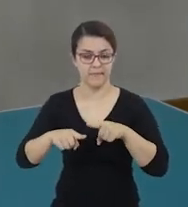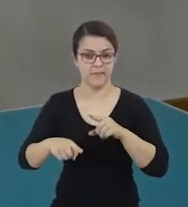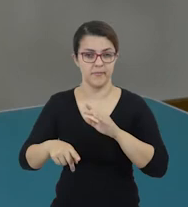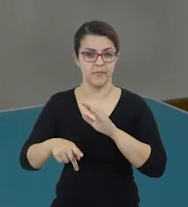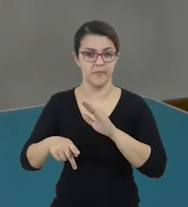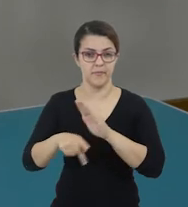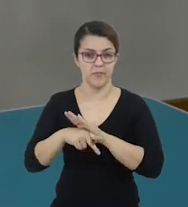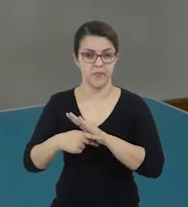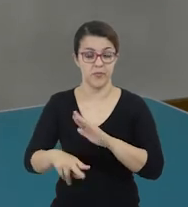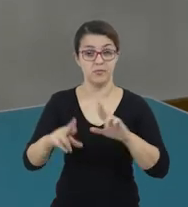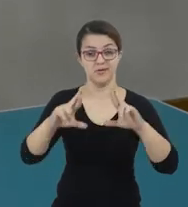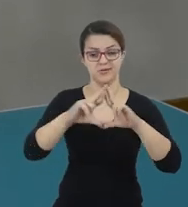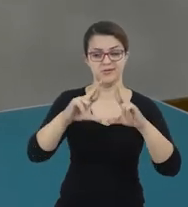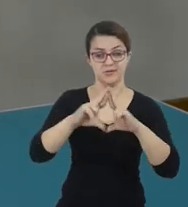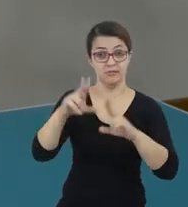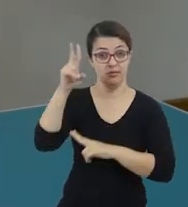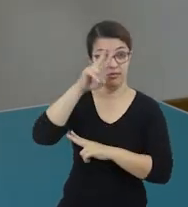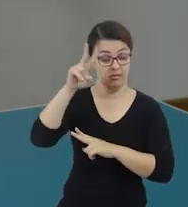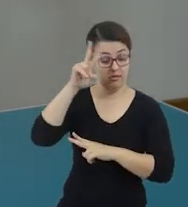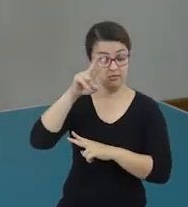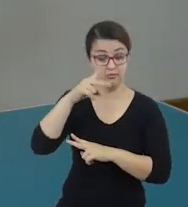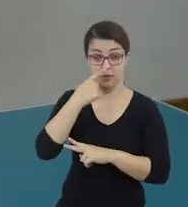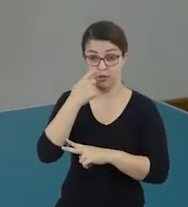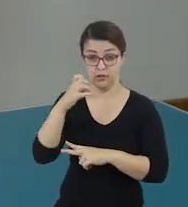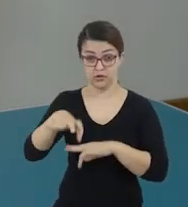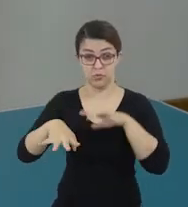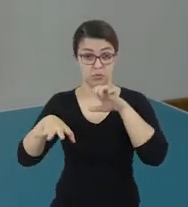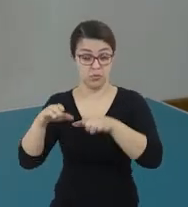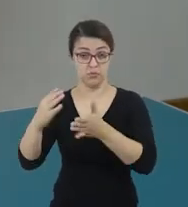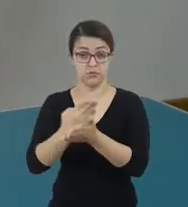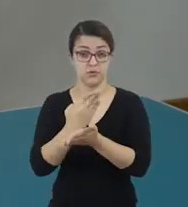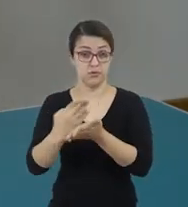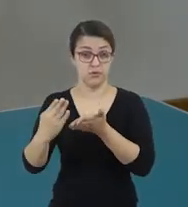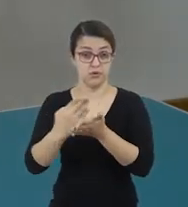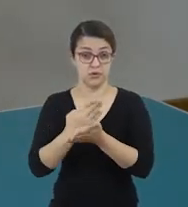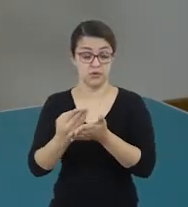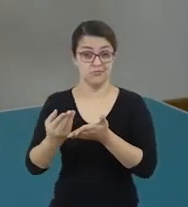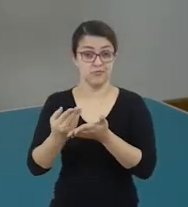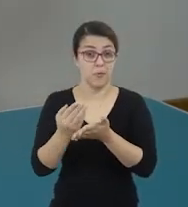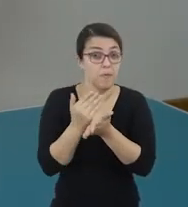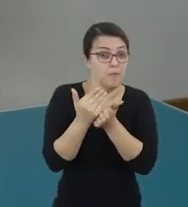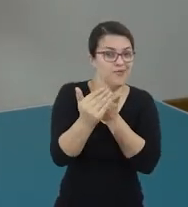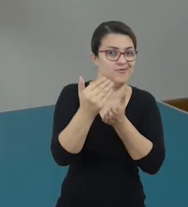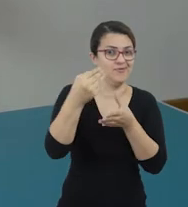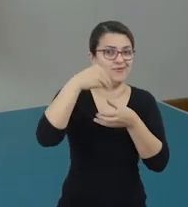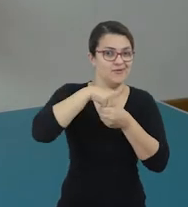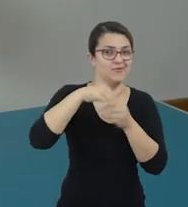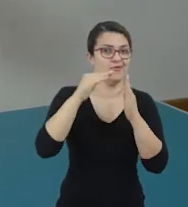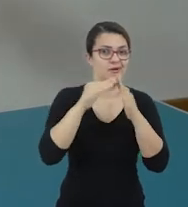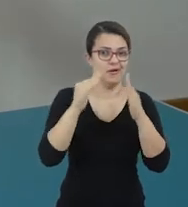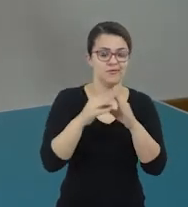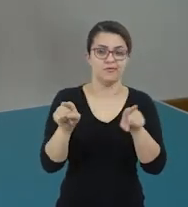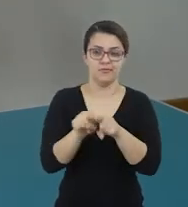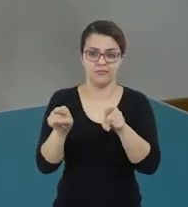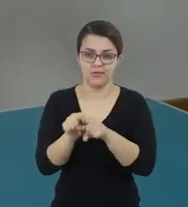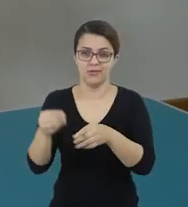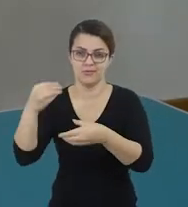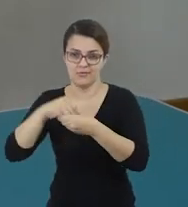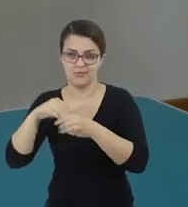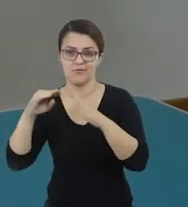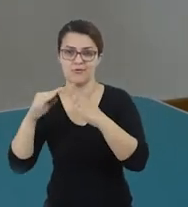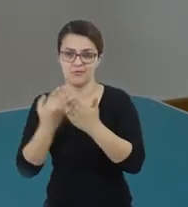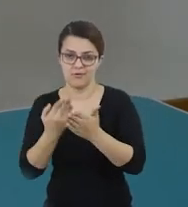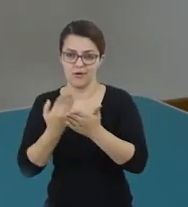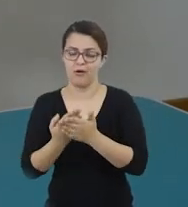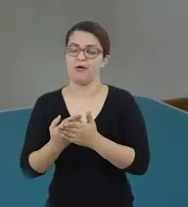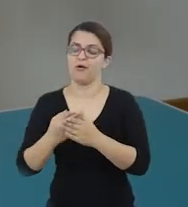tudo bem? Então lembrando que a nossa coleta seletiva de lixo, ela deve ser feita dentro da nossa casa, dentro da nossa